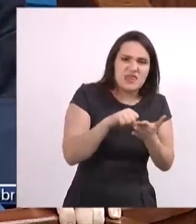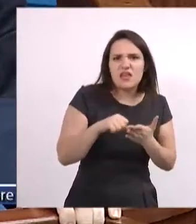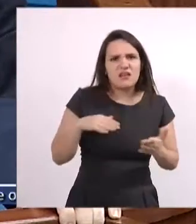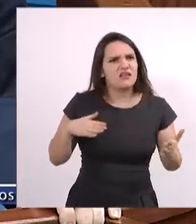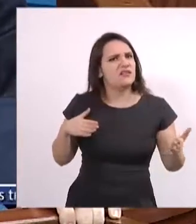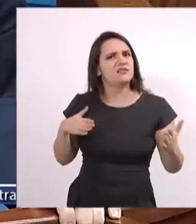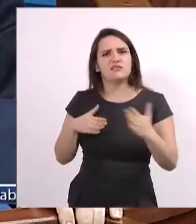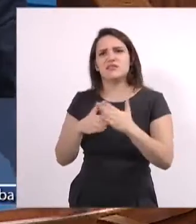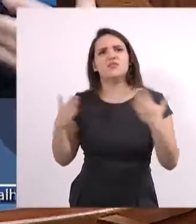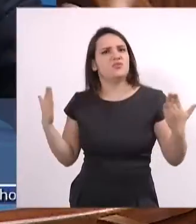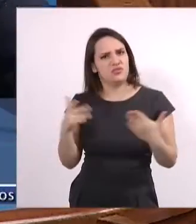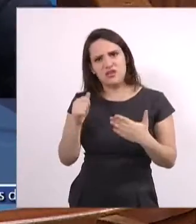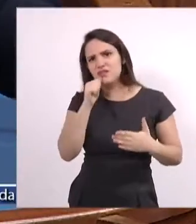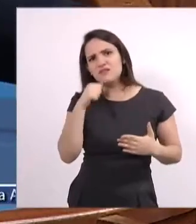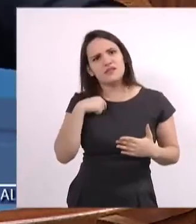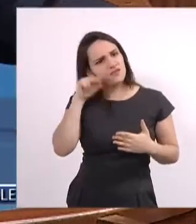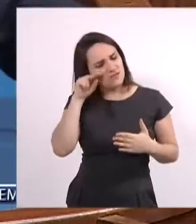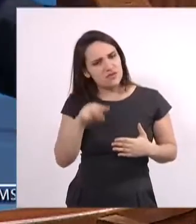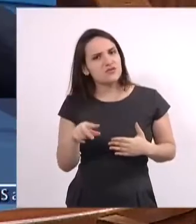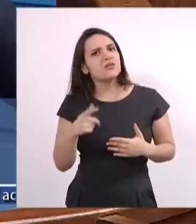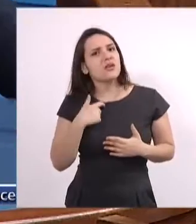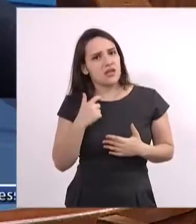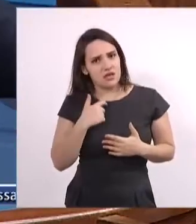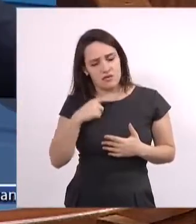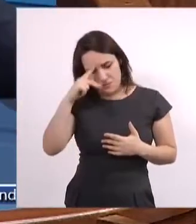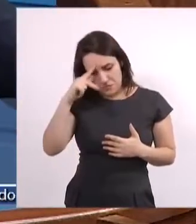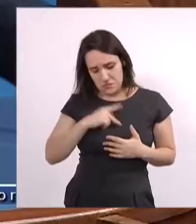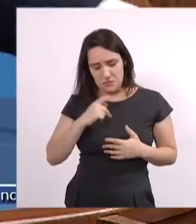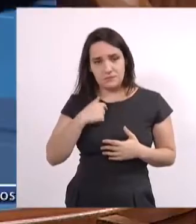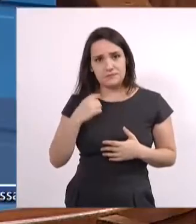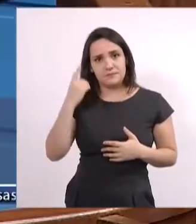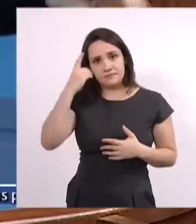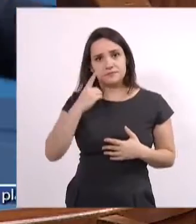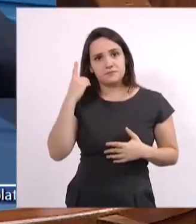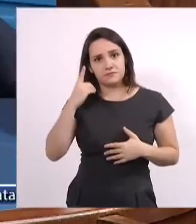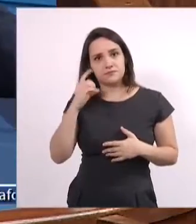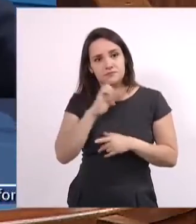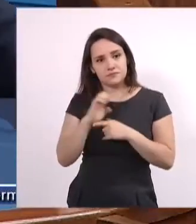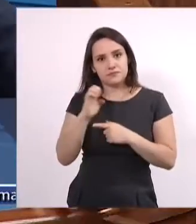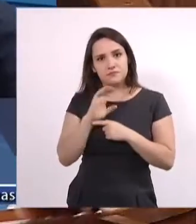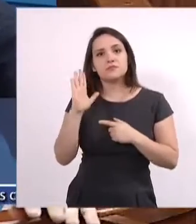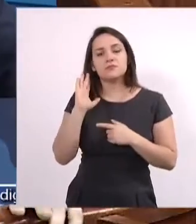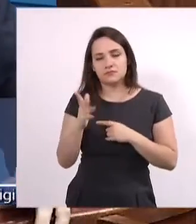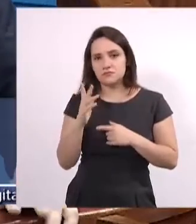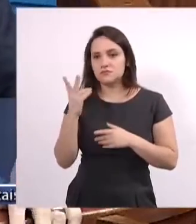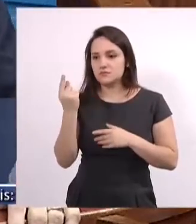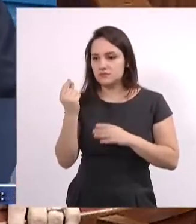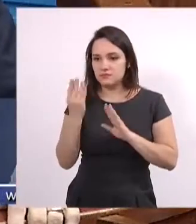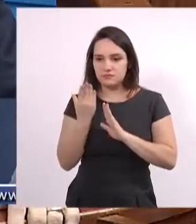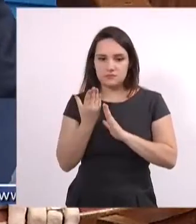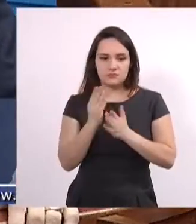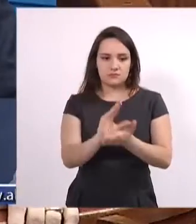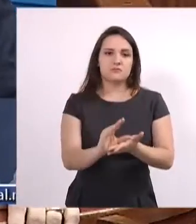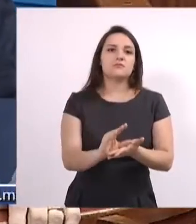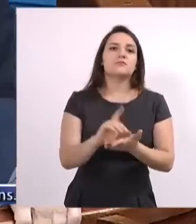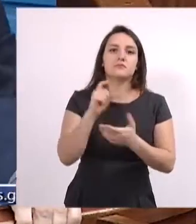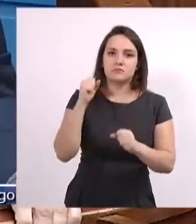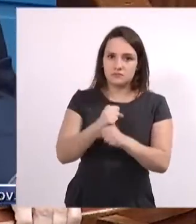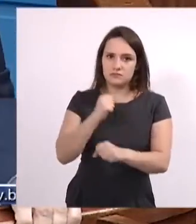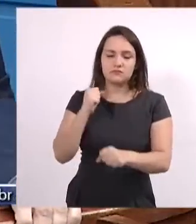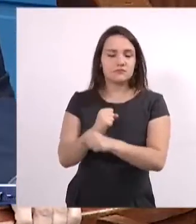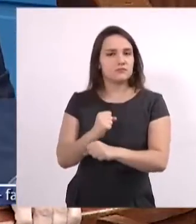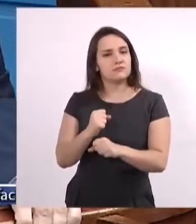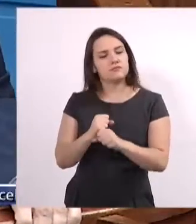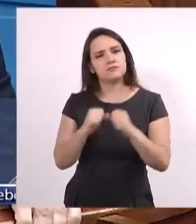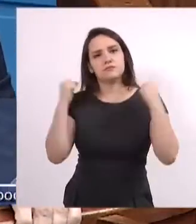livre. Eu mesmo, como deputado estadual, já coloquei algumas emendas para a academia ao ar livre. Mas